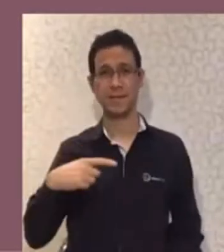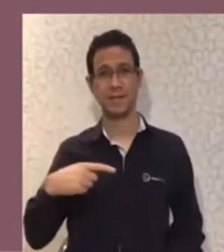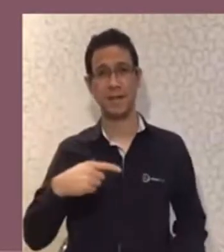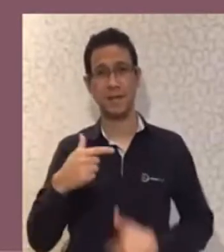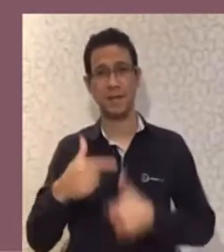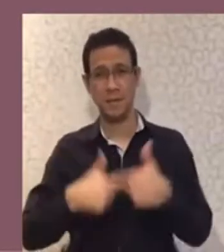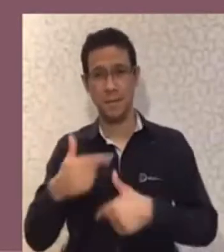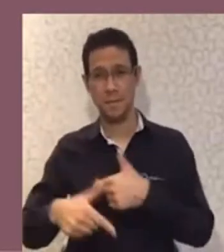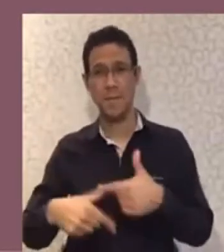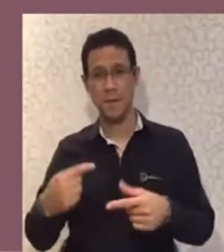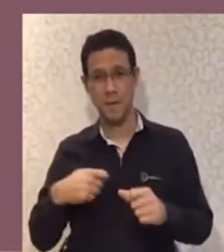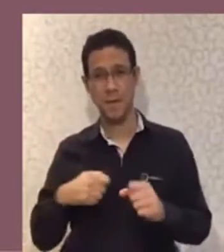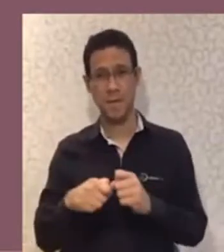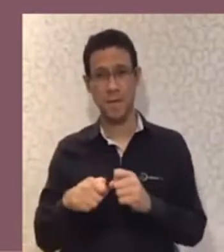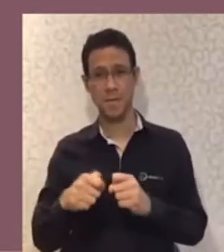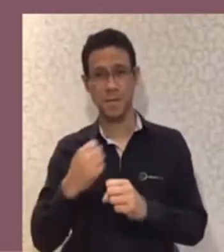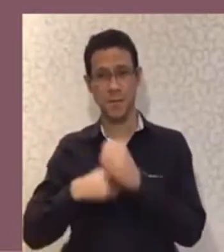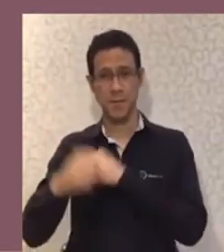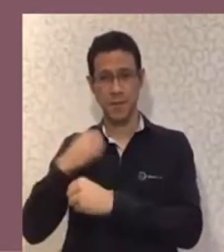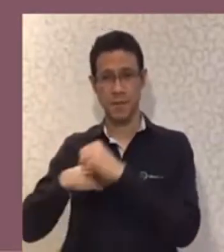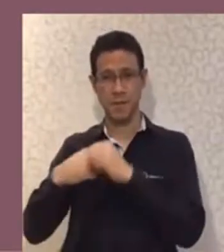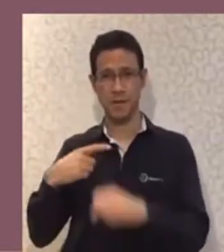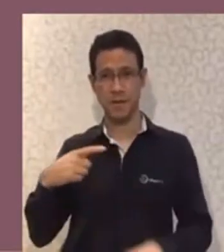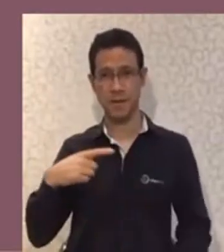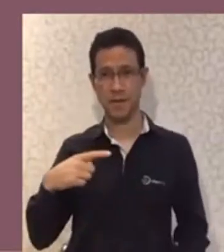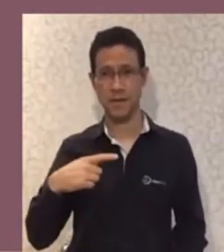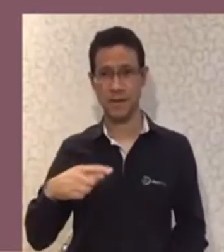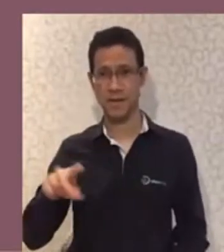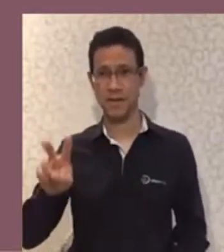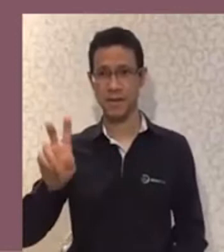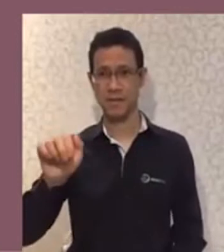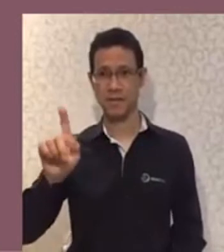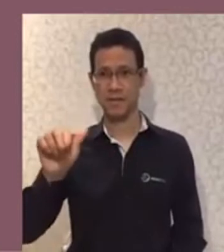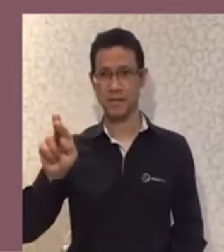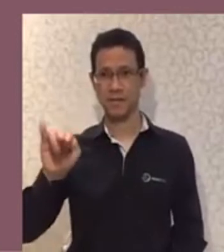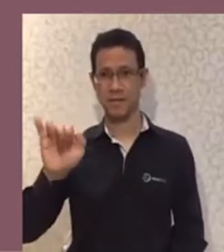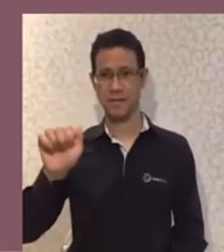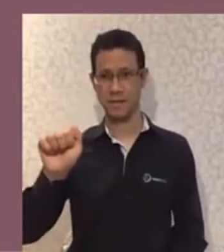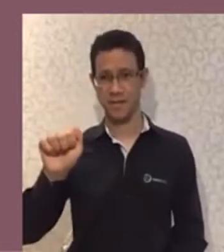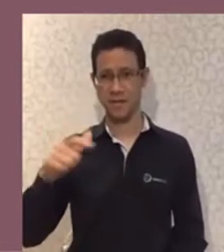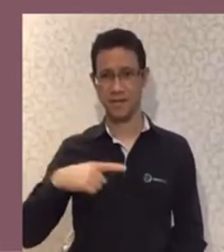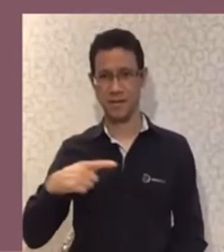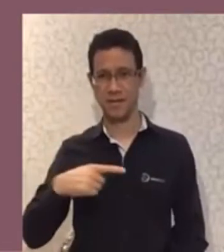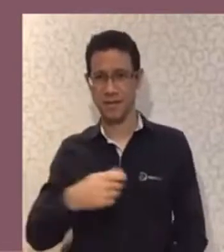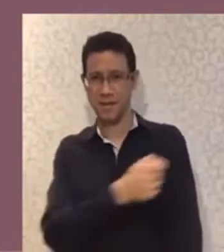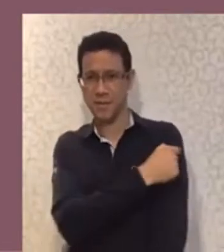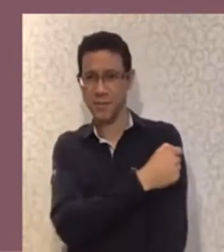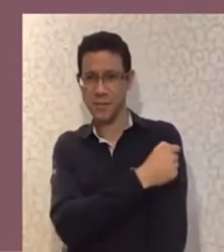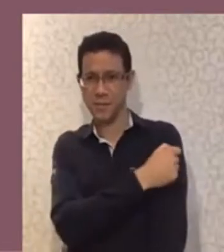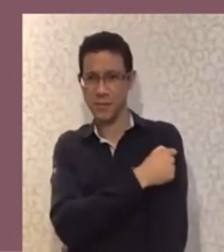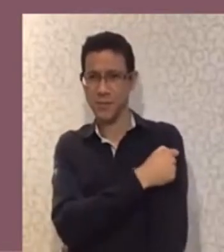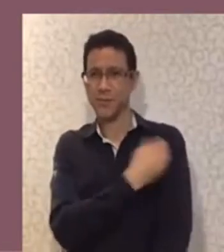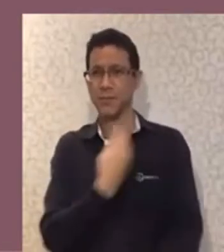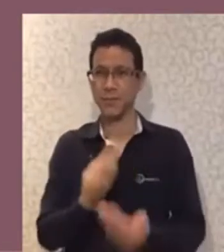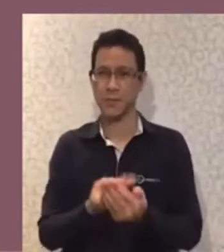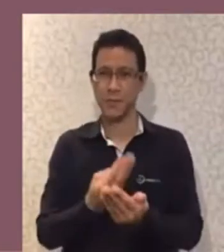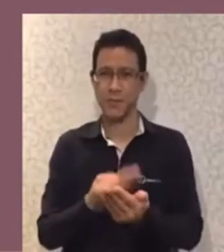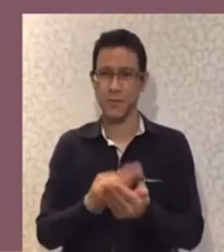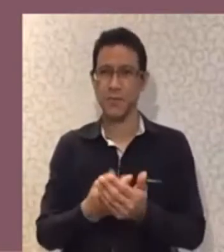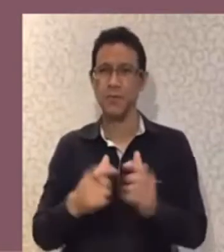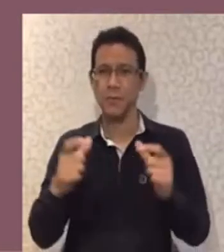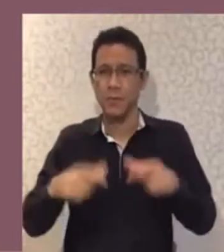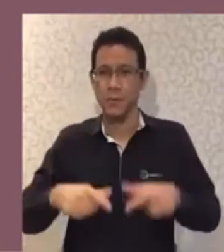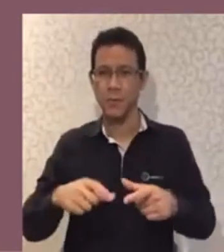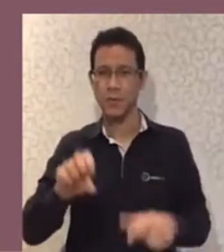era a Valéria Algarve lá, uma estudante lá de São Carlos,